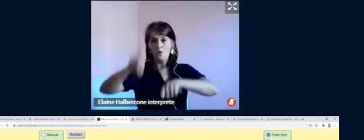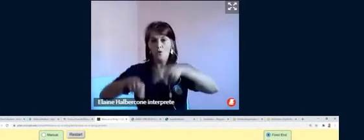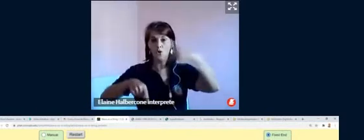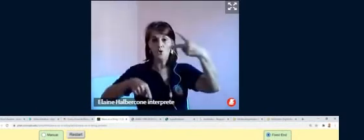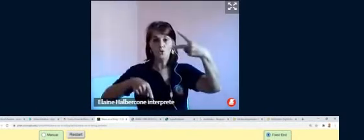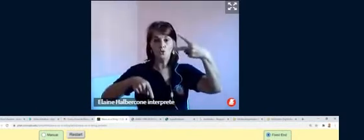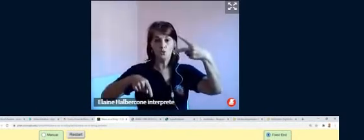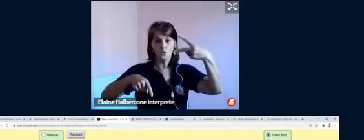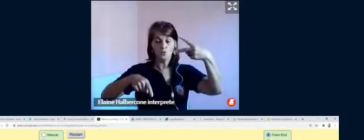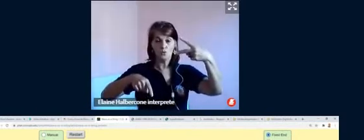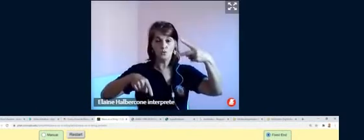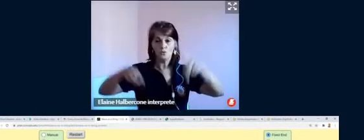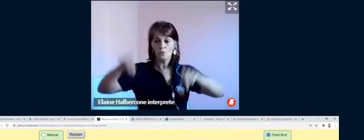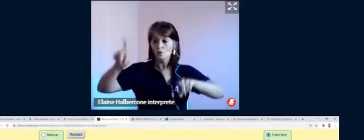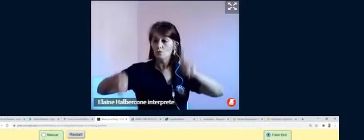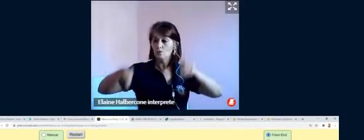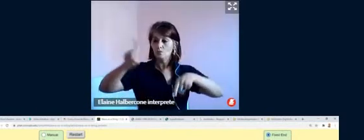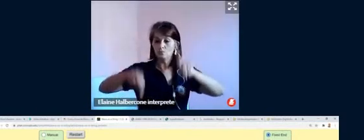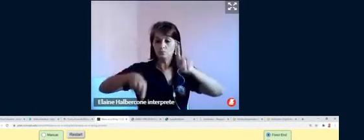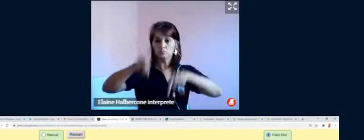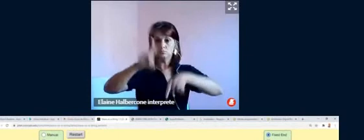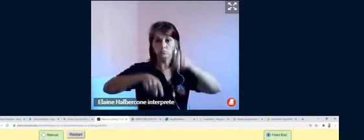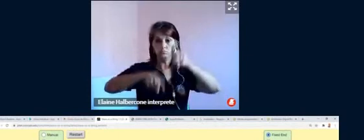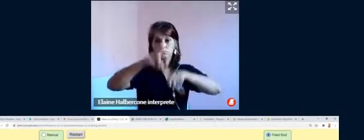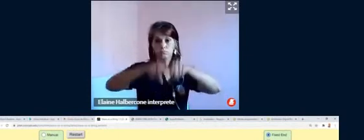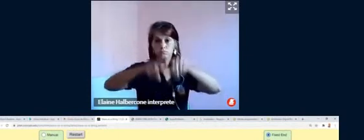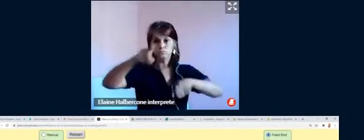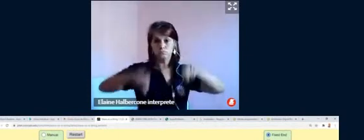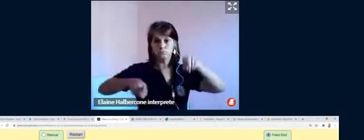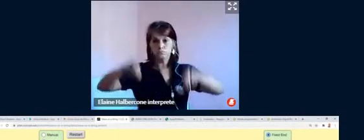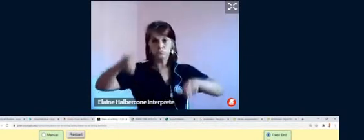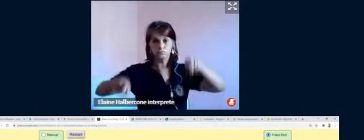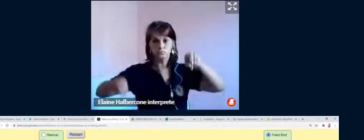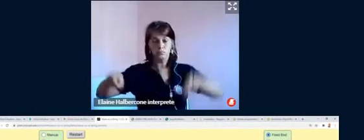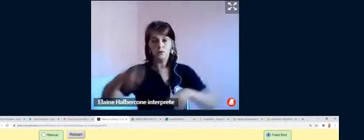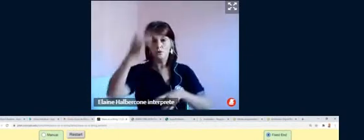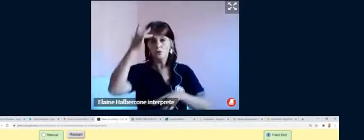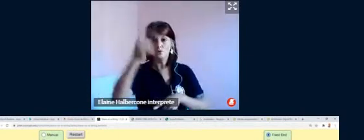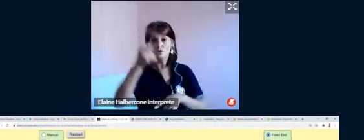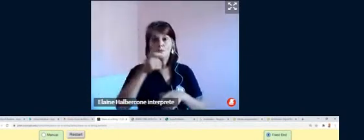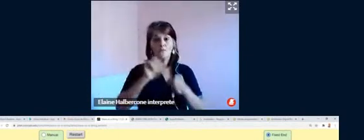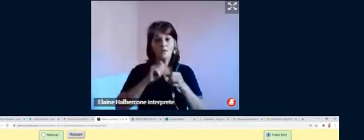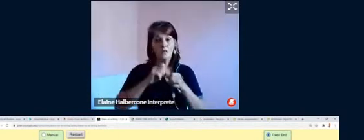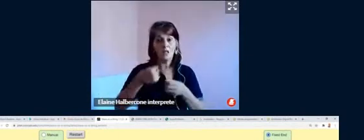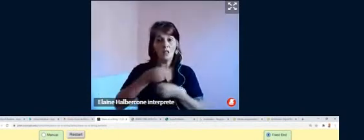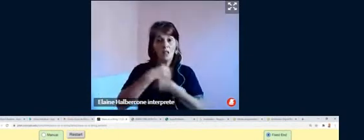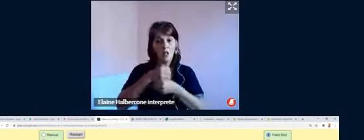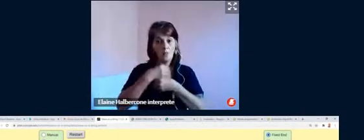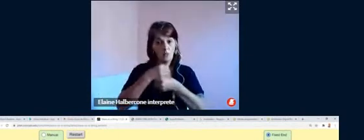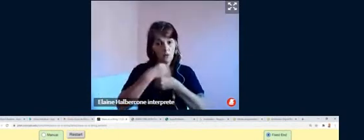pulsos viajando na corda. Se você tentar fazer isso no laboratório, é isso que você enxerga. Mas